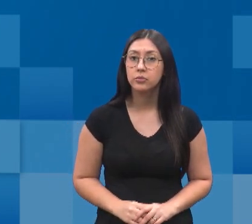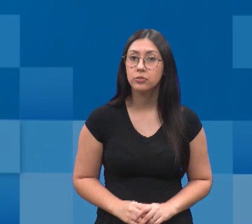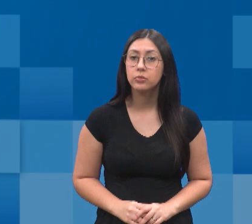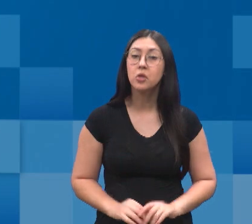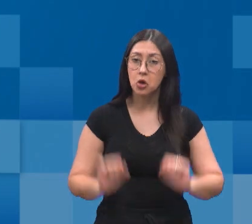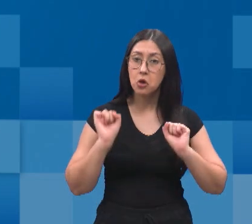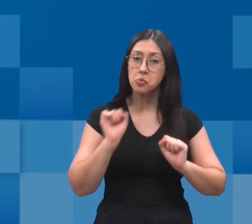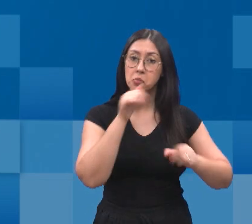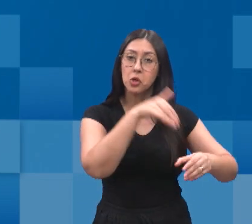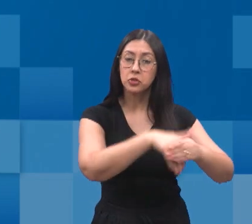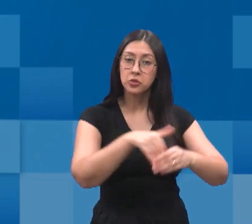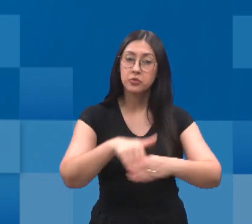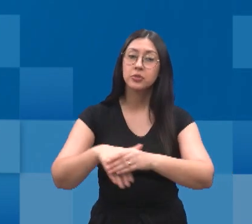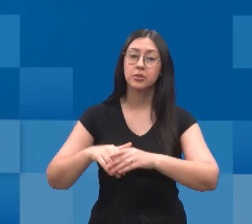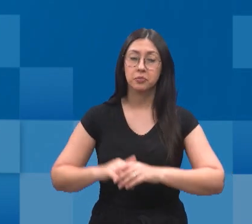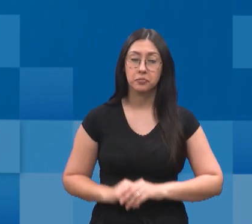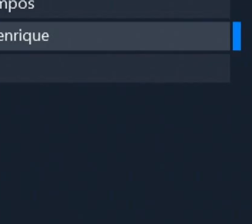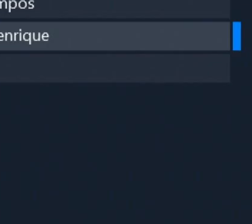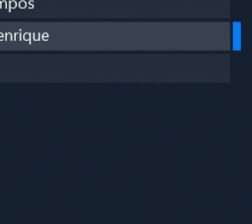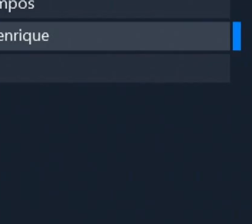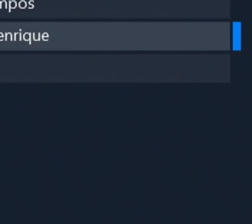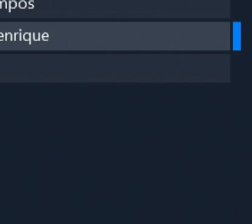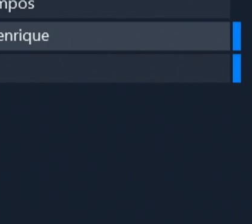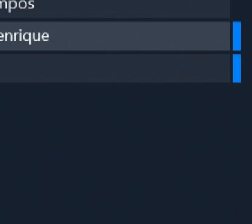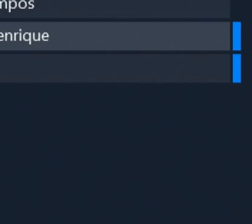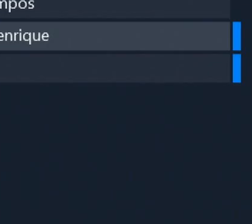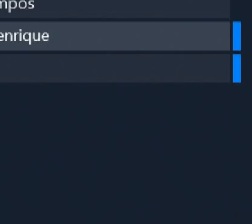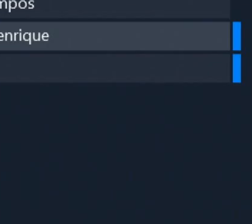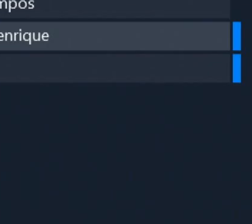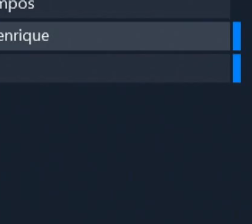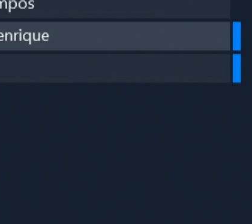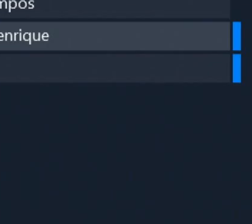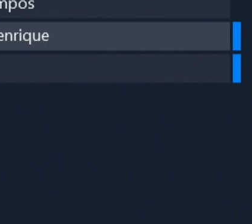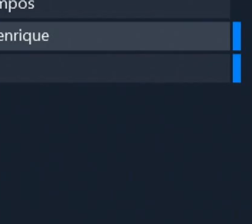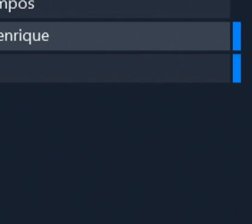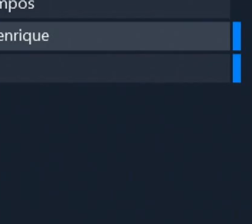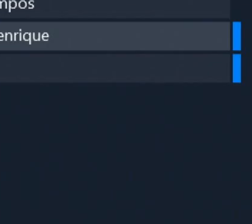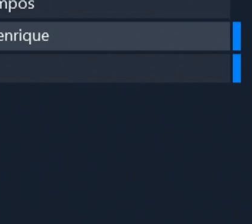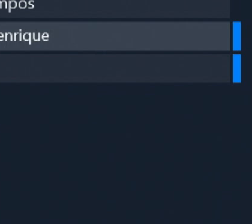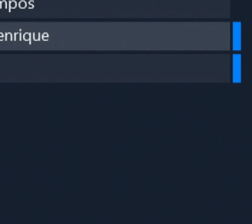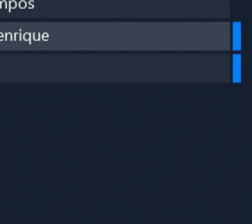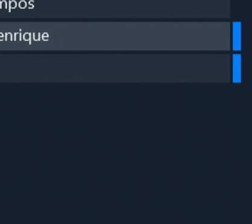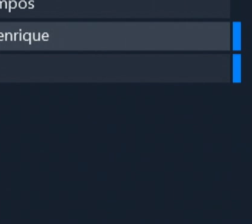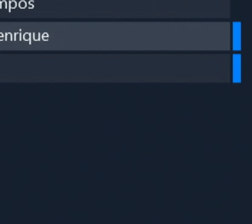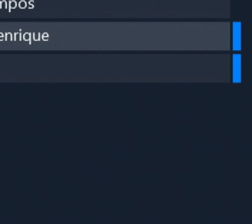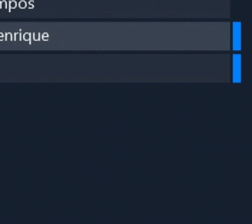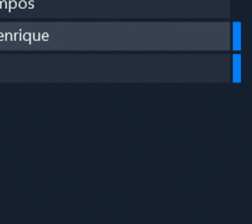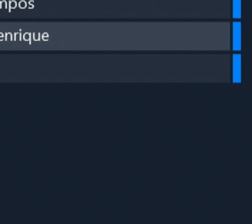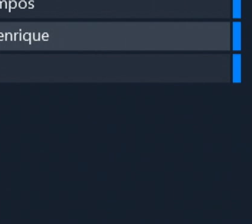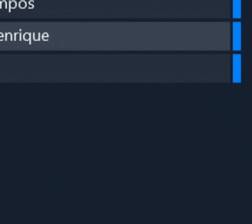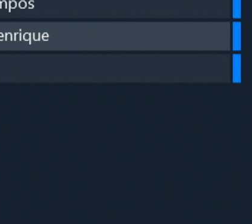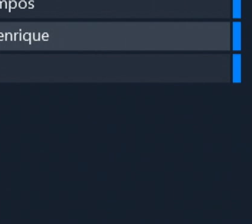Aberta a votação.